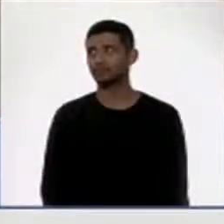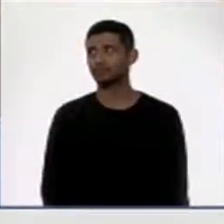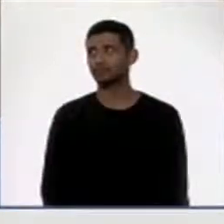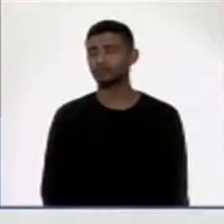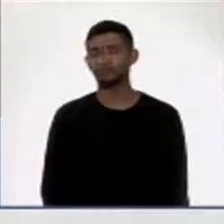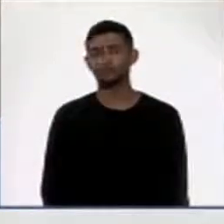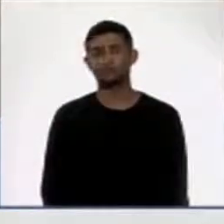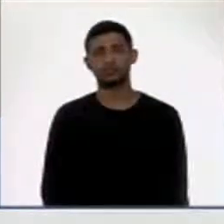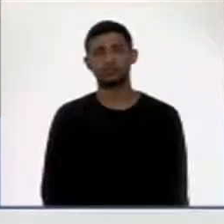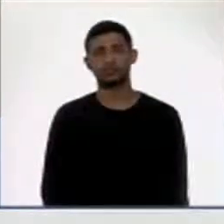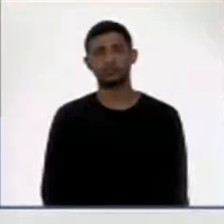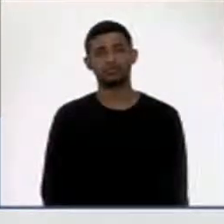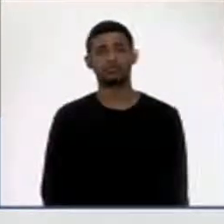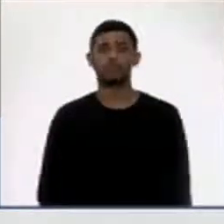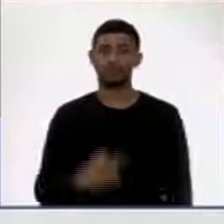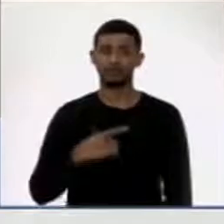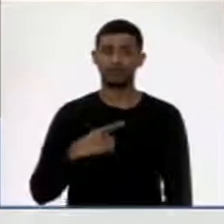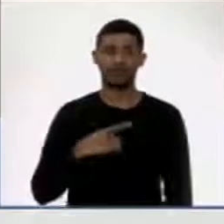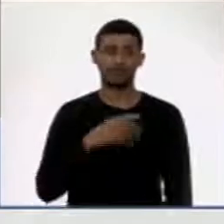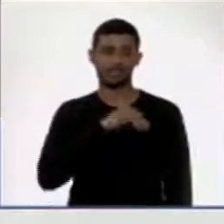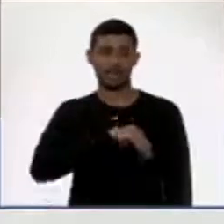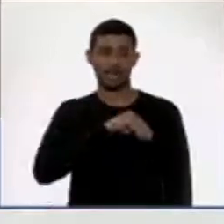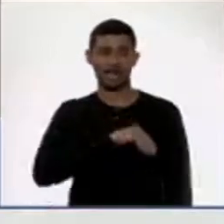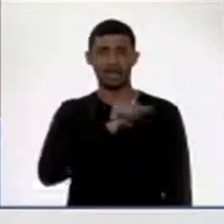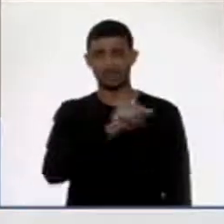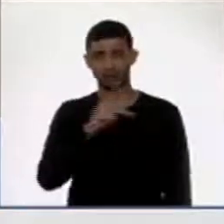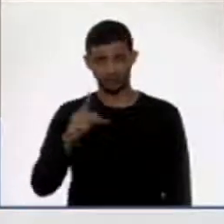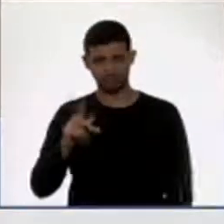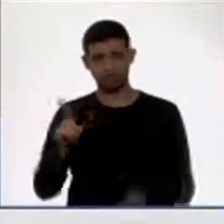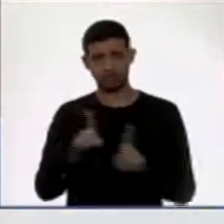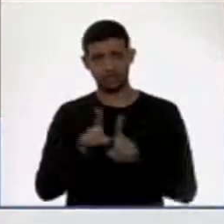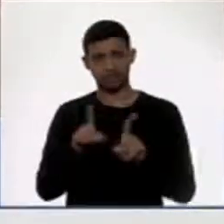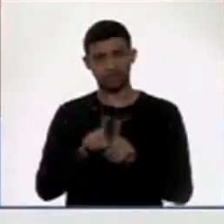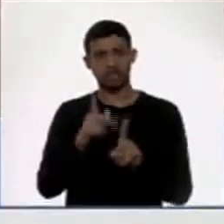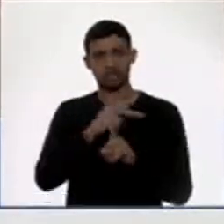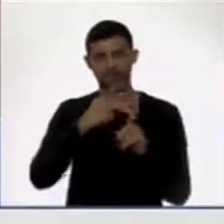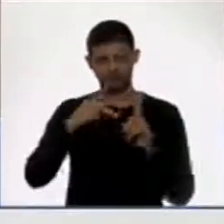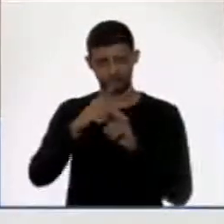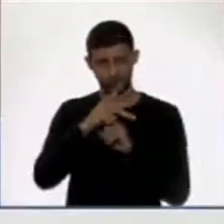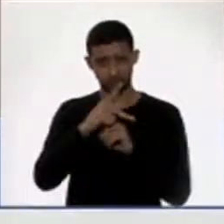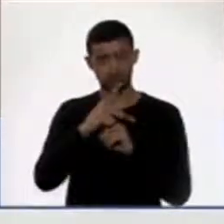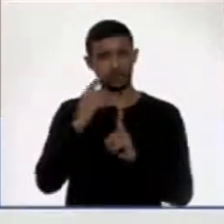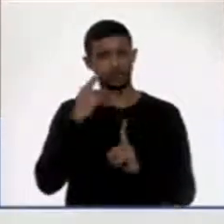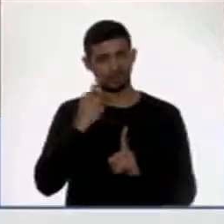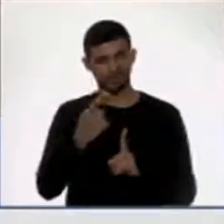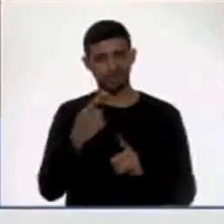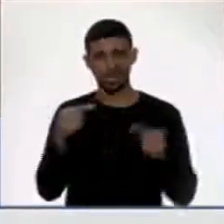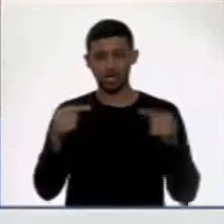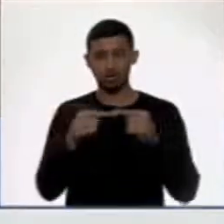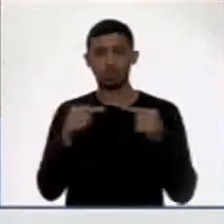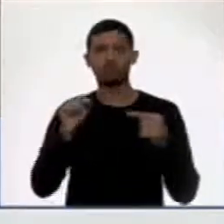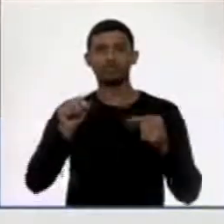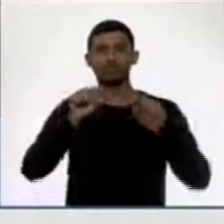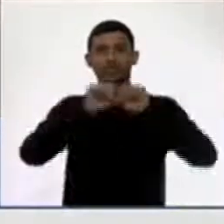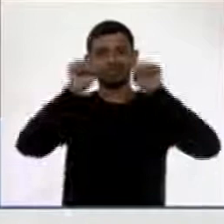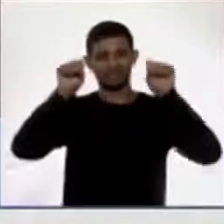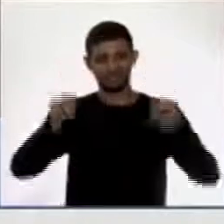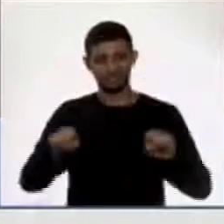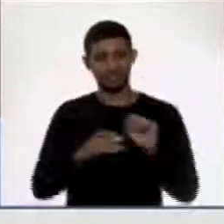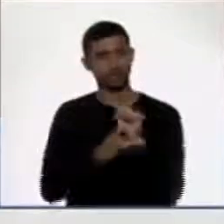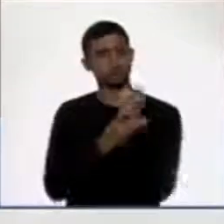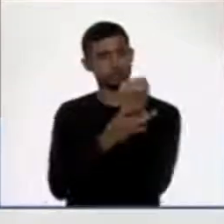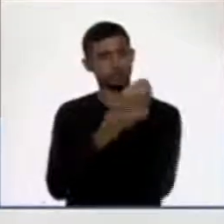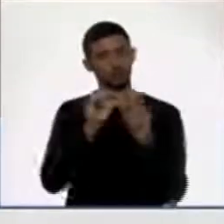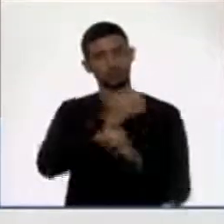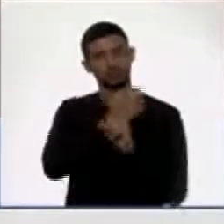As aposentadorias e a previdência social, de maneira geral, fazem parte de um sistema de seguridade